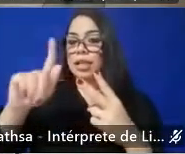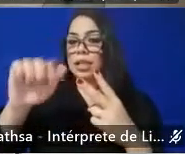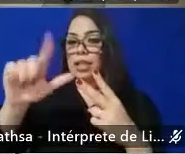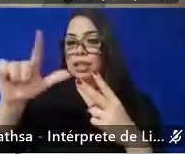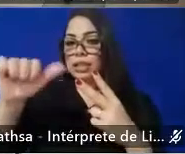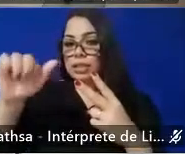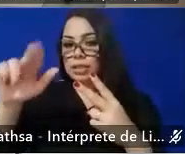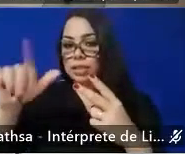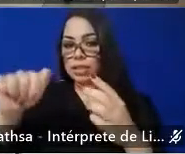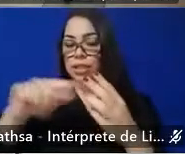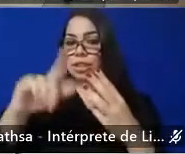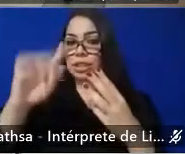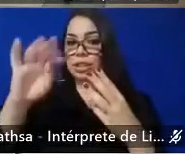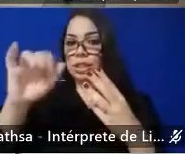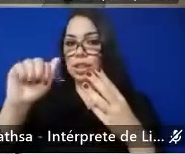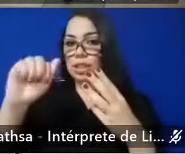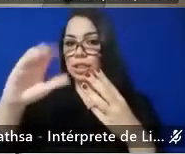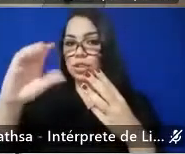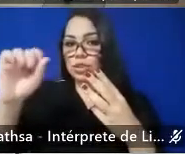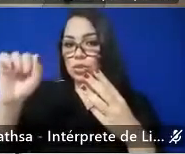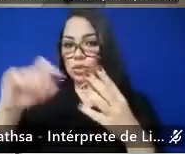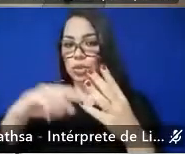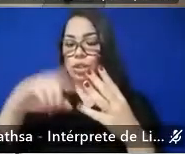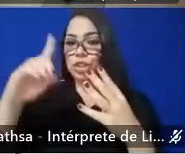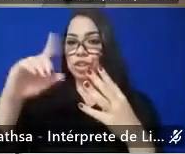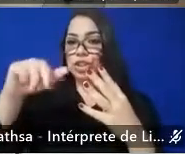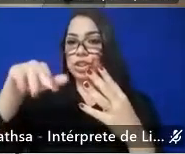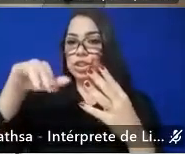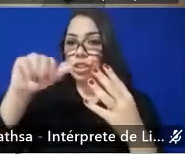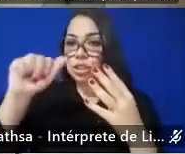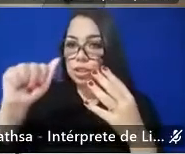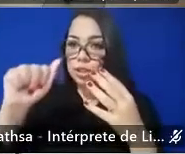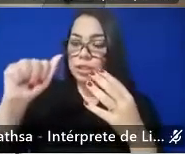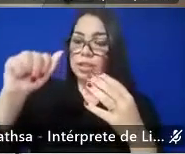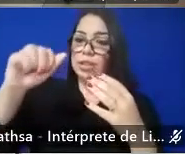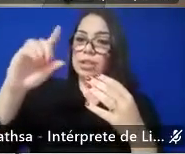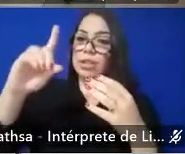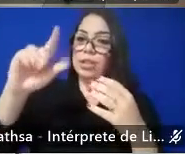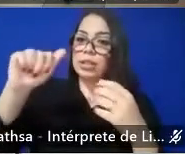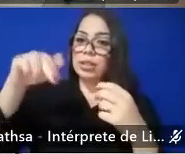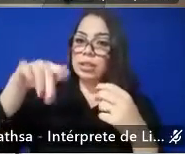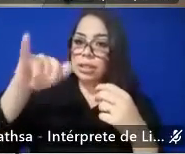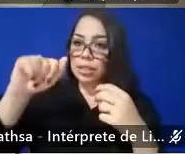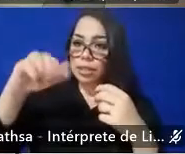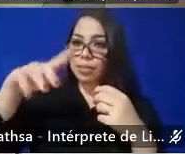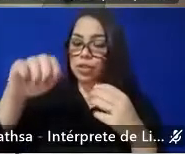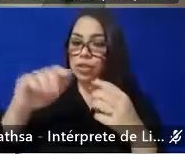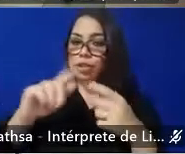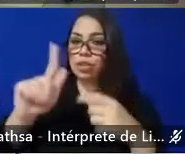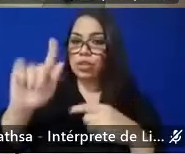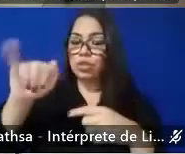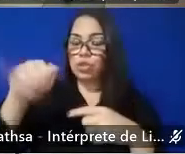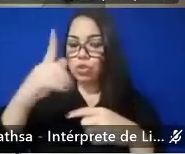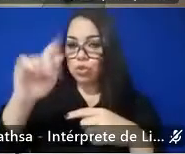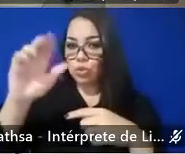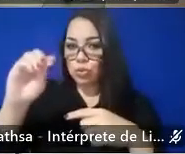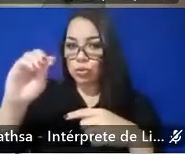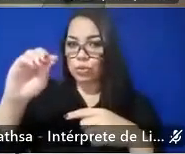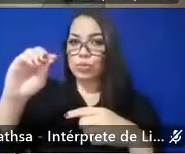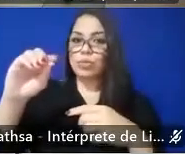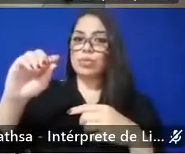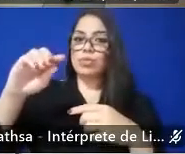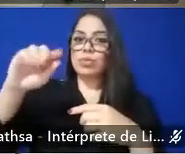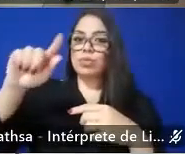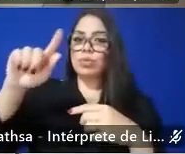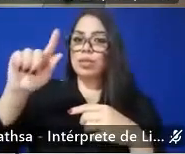torre dia da Maria Furtado Dani Medina João gentil e André fará as